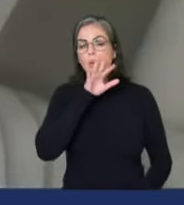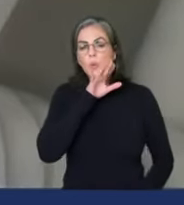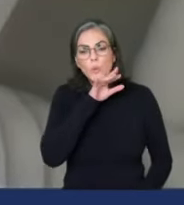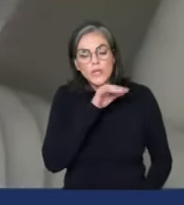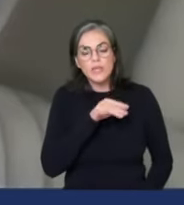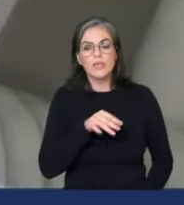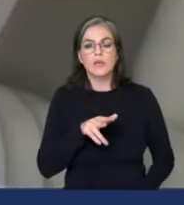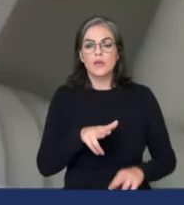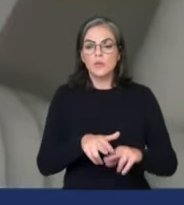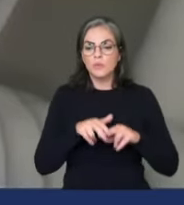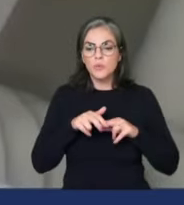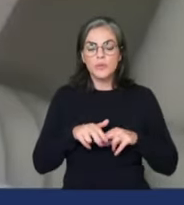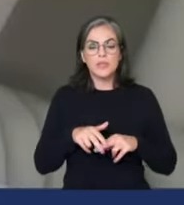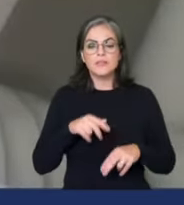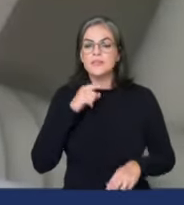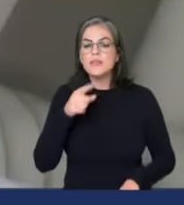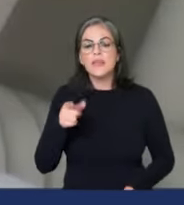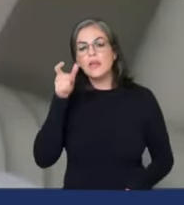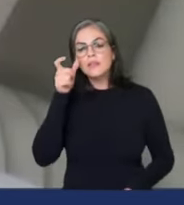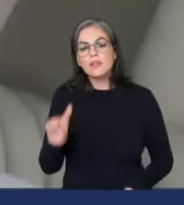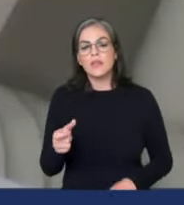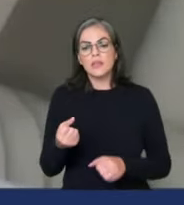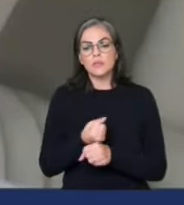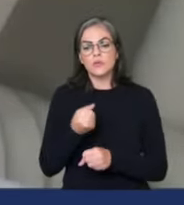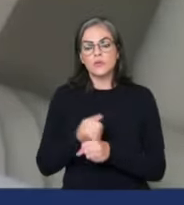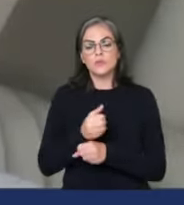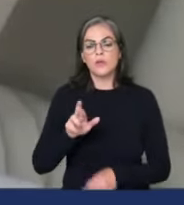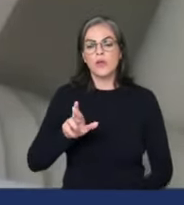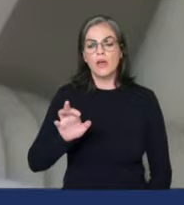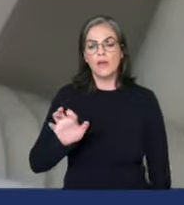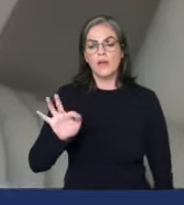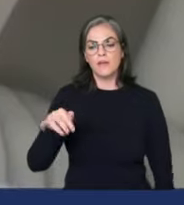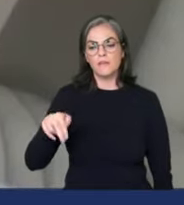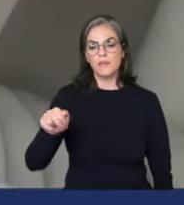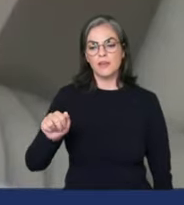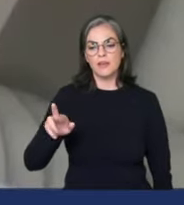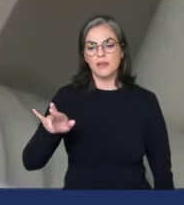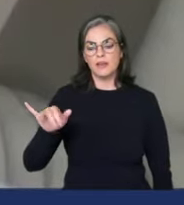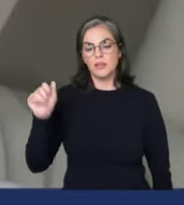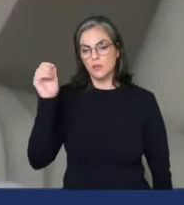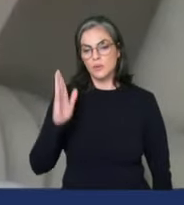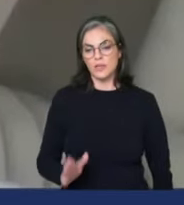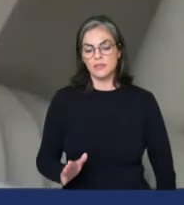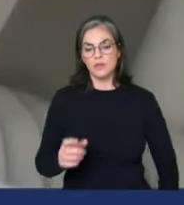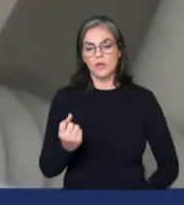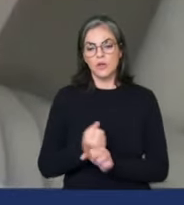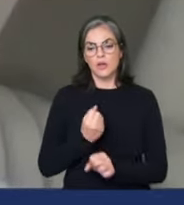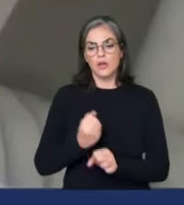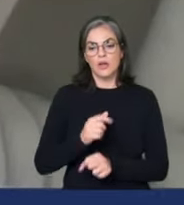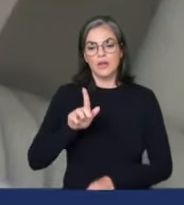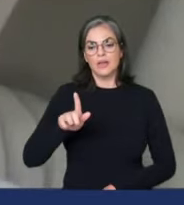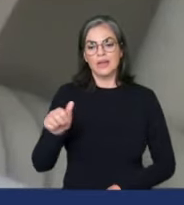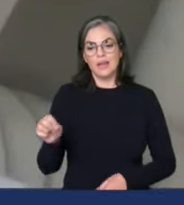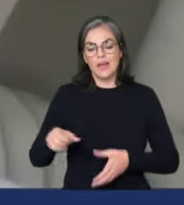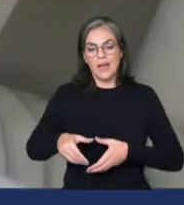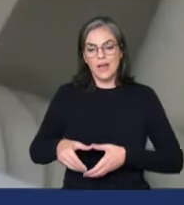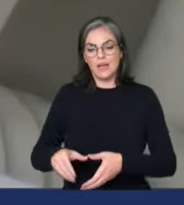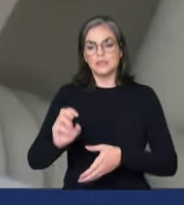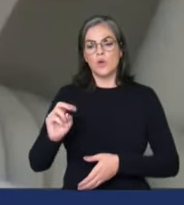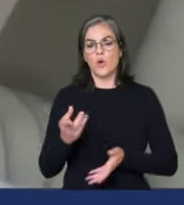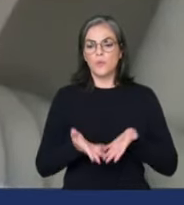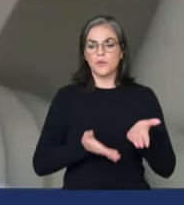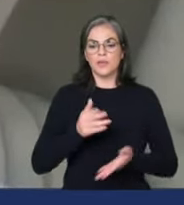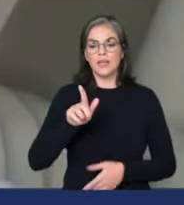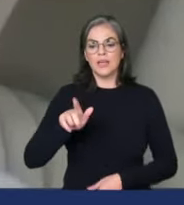interesse em construir refinaria no Brasil, não há interesse em construir gasoduto, unidade de processamento de gás natural. O fato é que